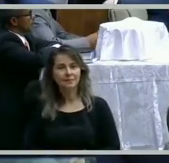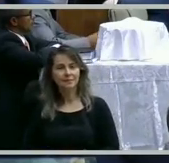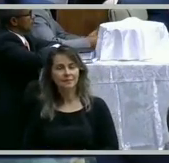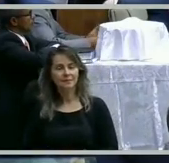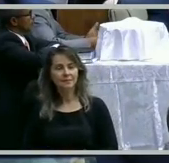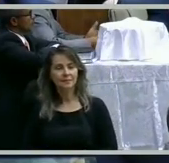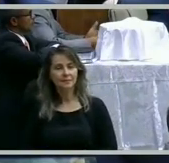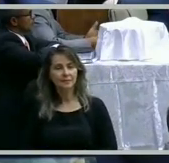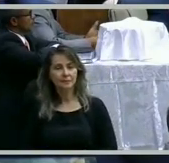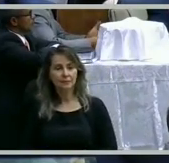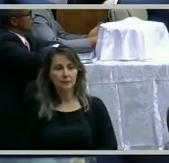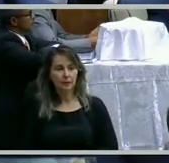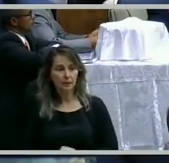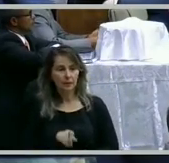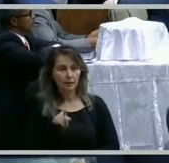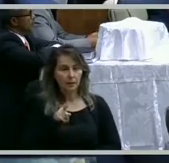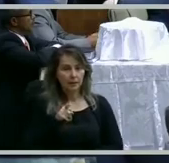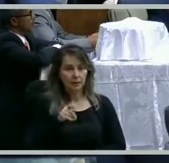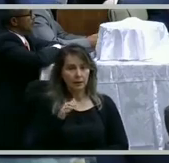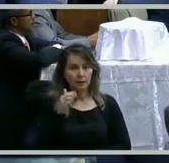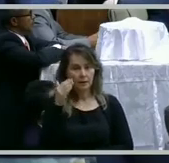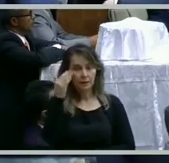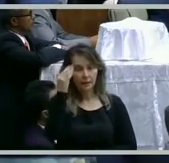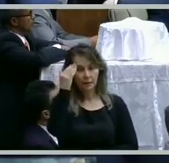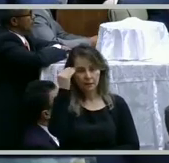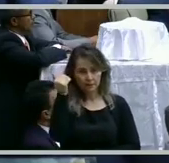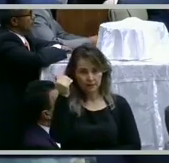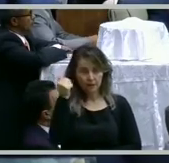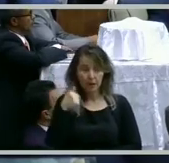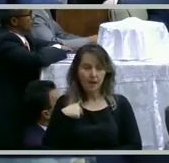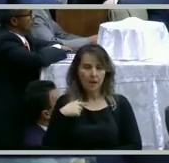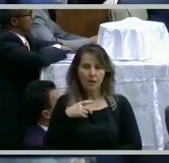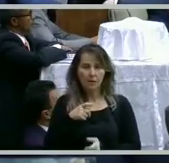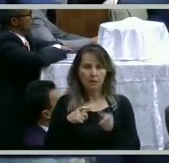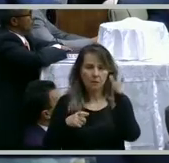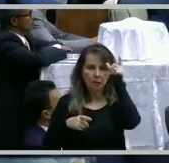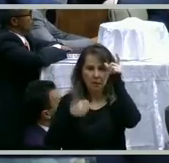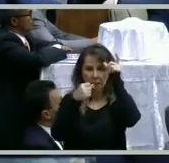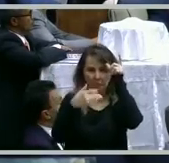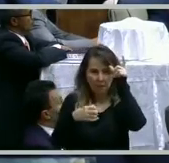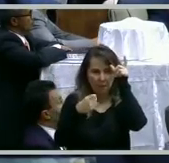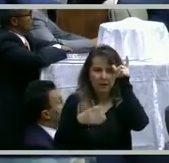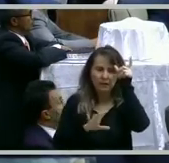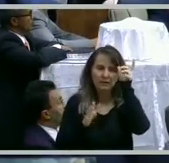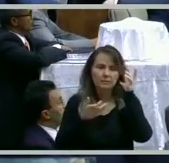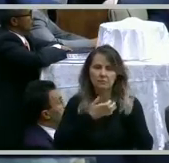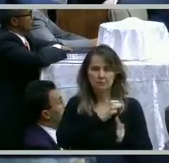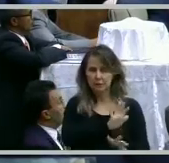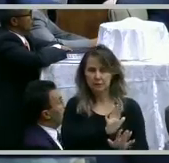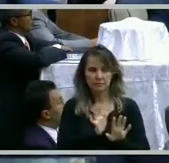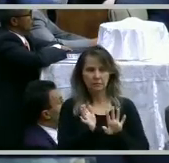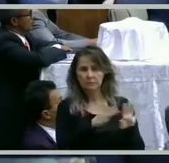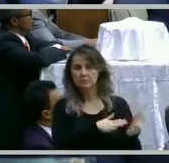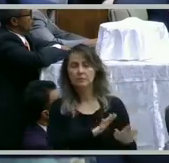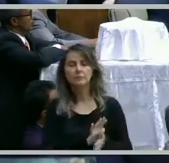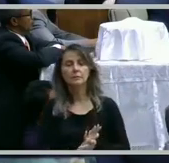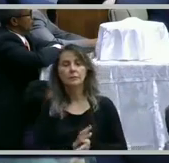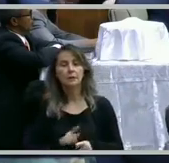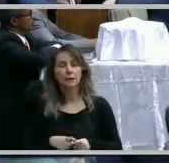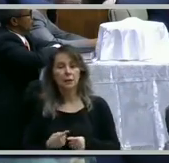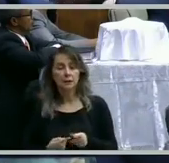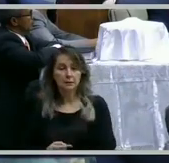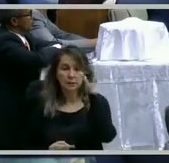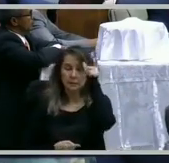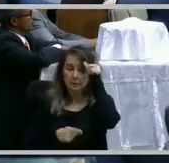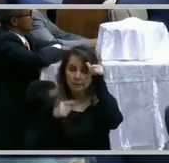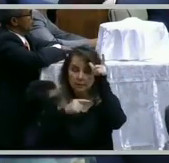Você sabe o que é que o inimigo quer? Eu não quero falar aqui mais sobre inimigo. Mas é uma verdade. Sabe o que é que o inimigo